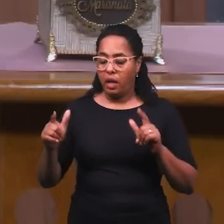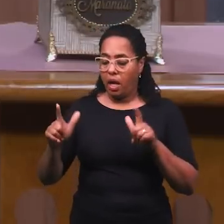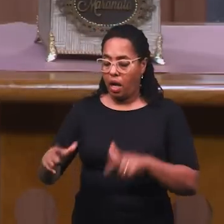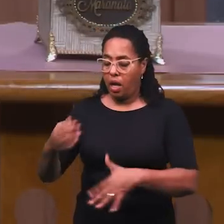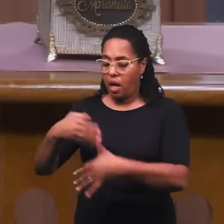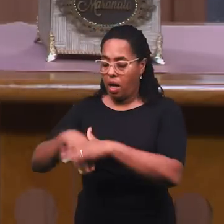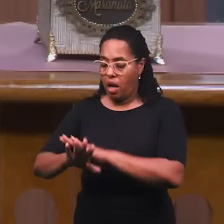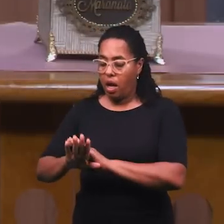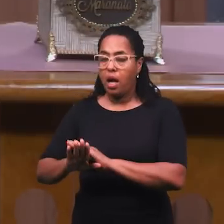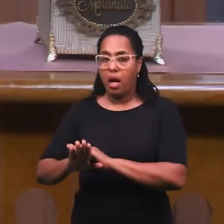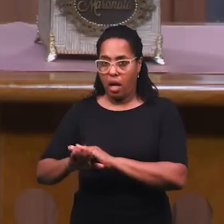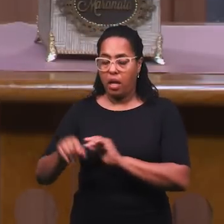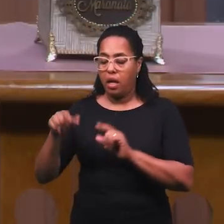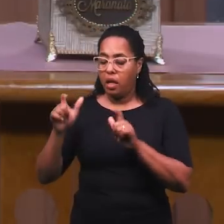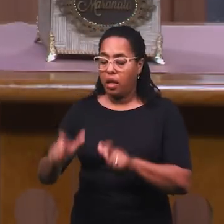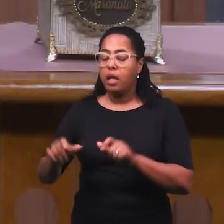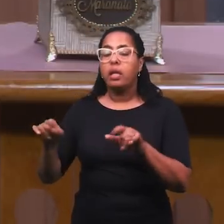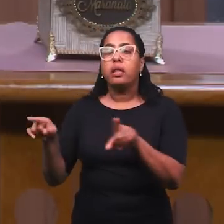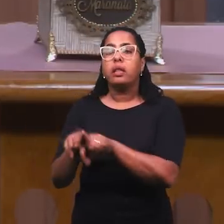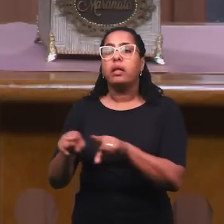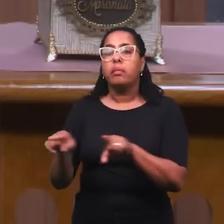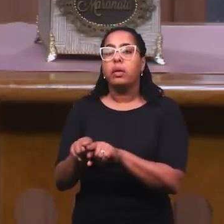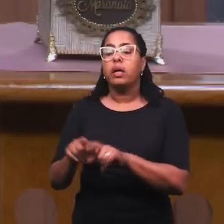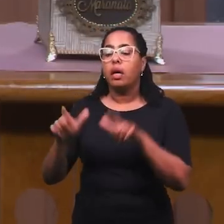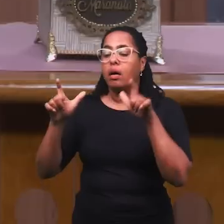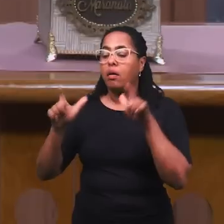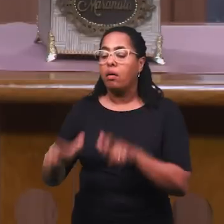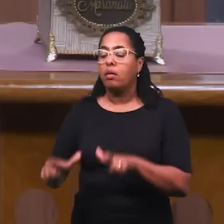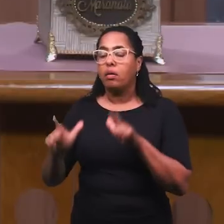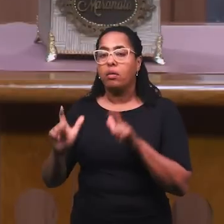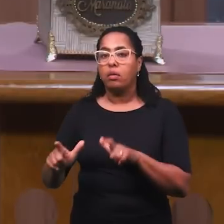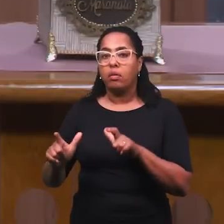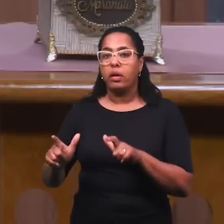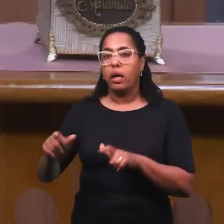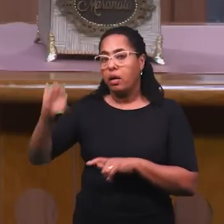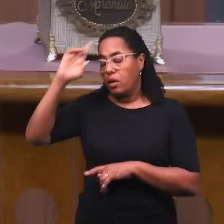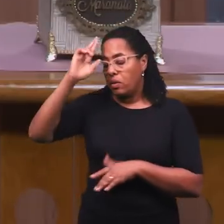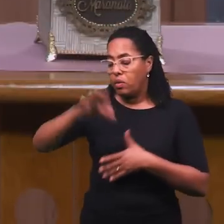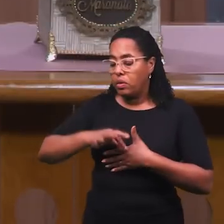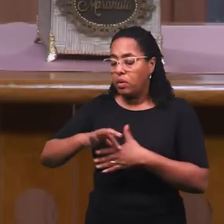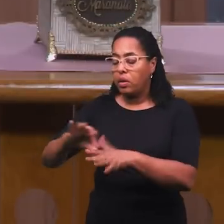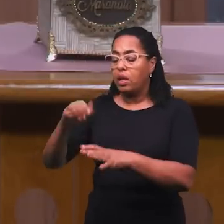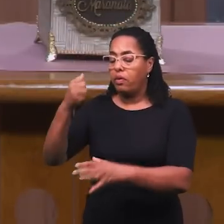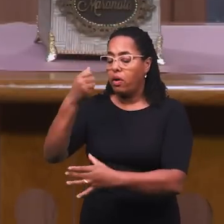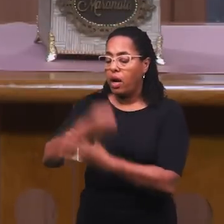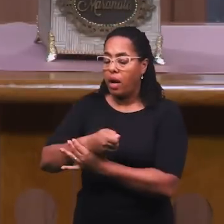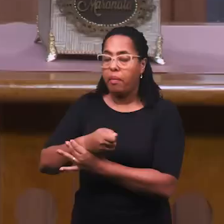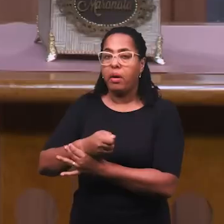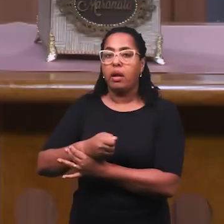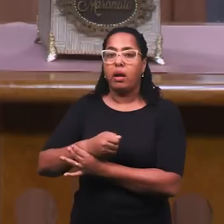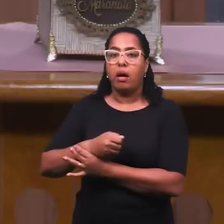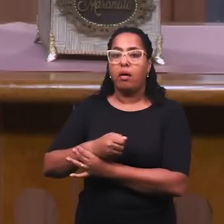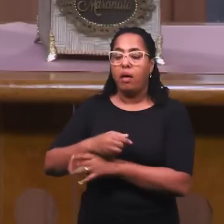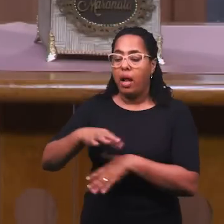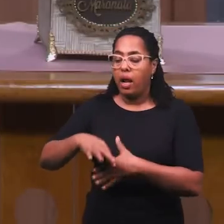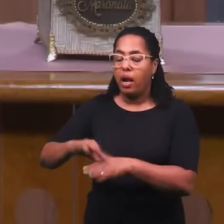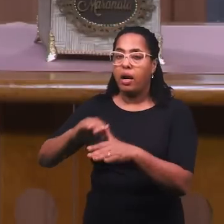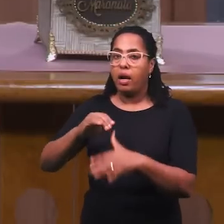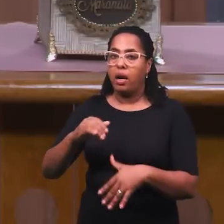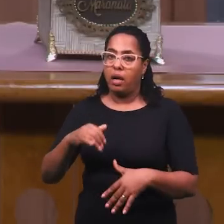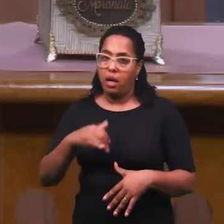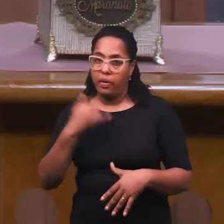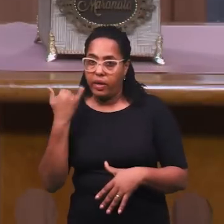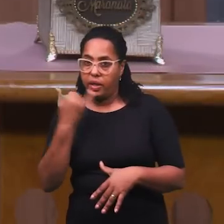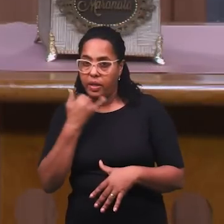o lugar da eira de Araúna foi também o lugar que o Senhor ali levou Abraão a levar Isaque para